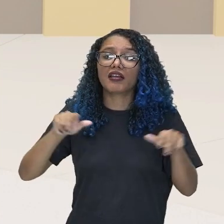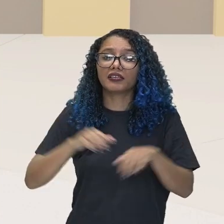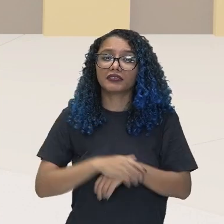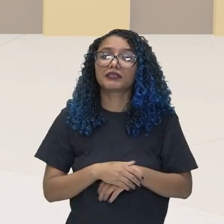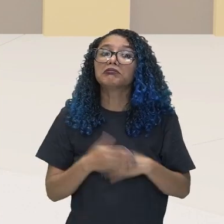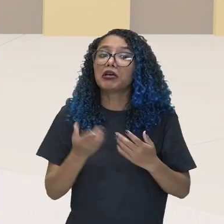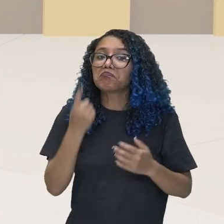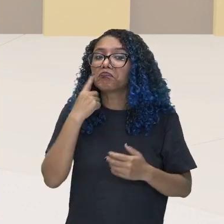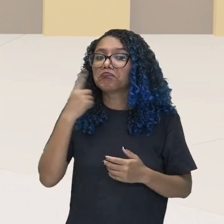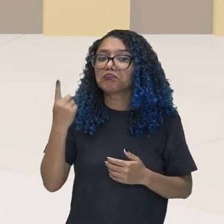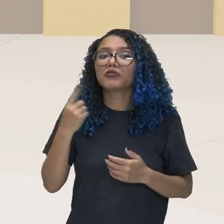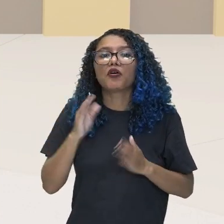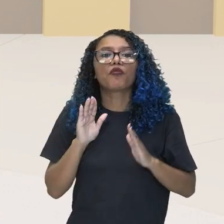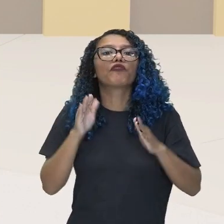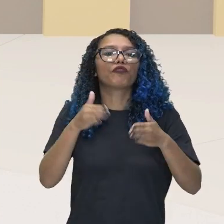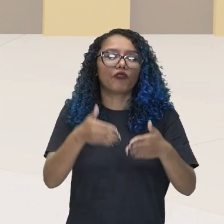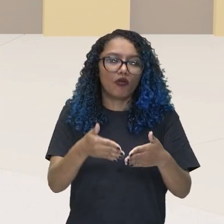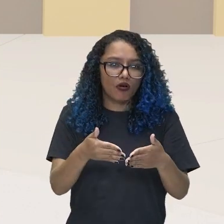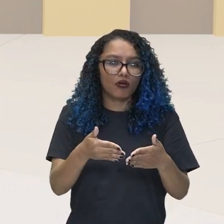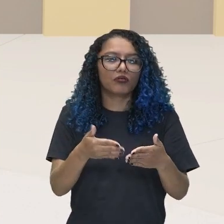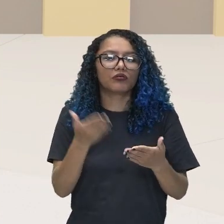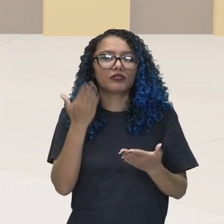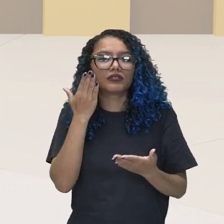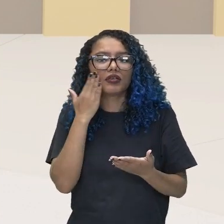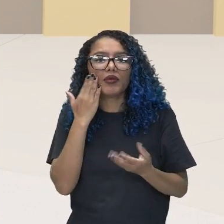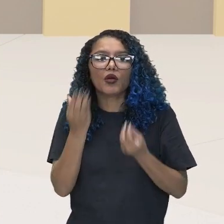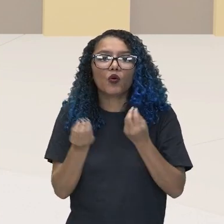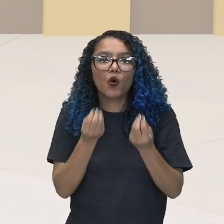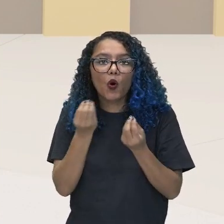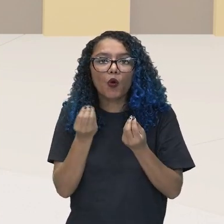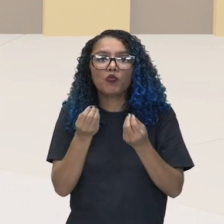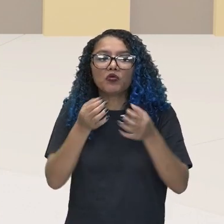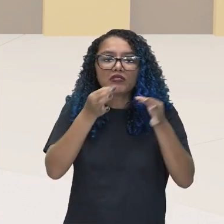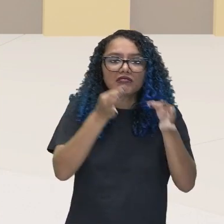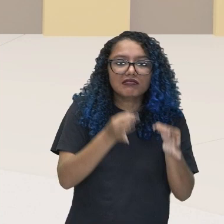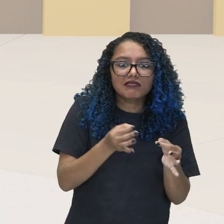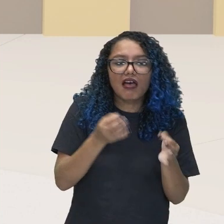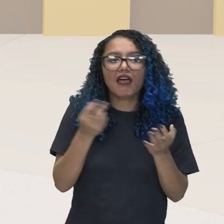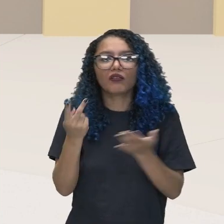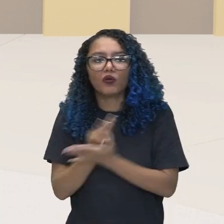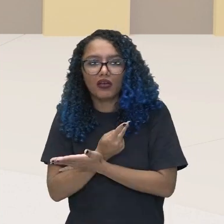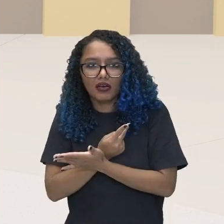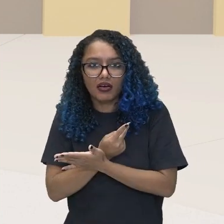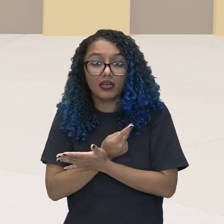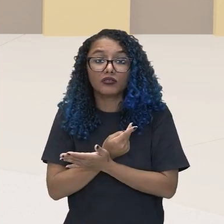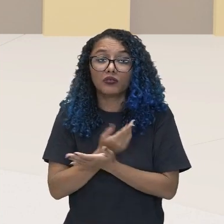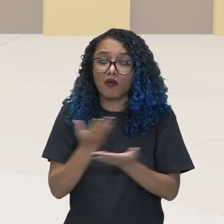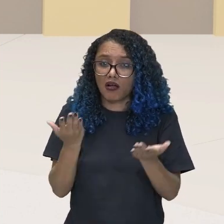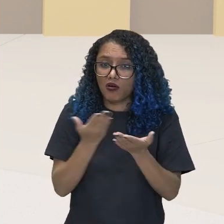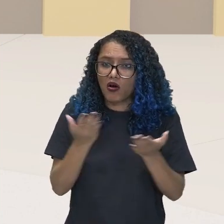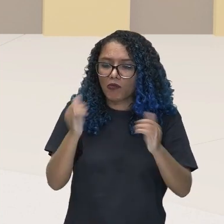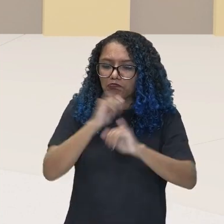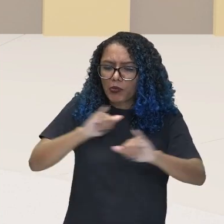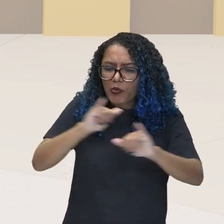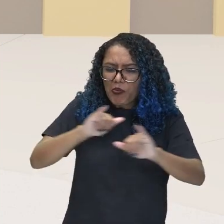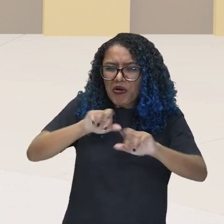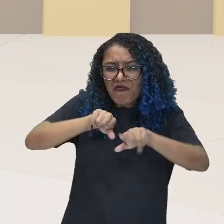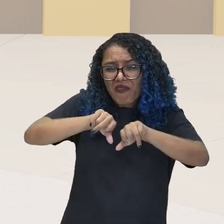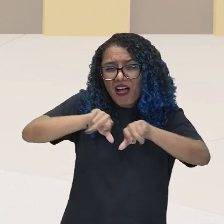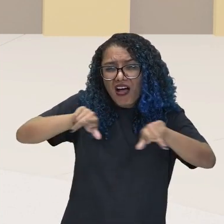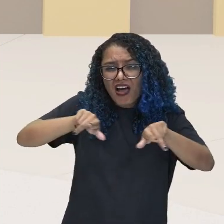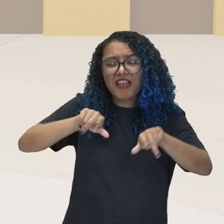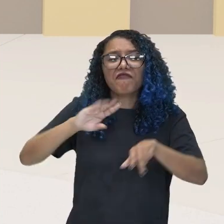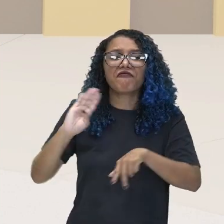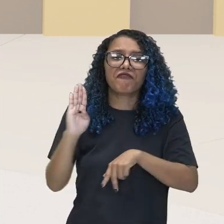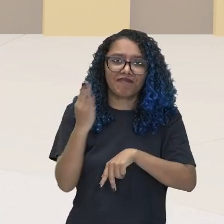esse discernimento. Hoje em dia nós temos uma vastidão de notícias fakes, né? Então vocês